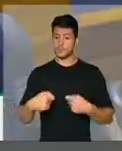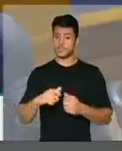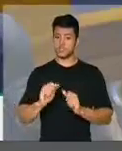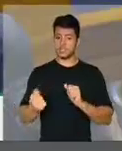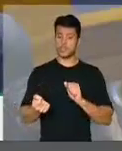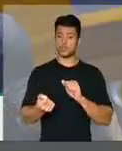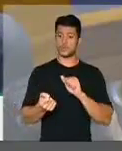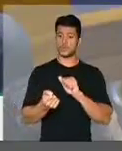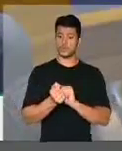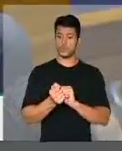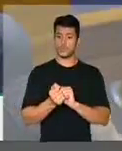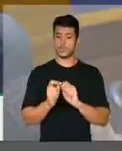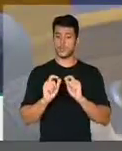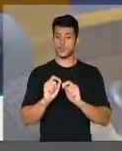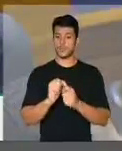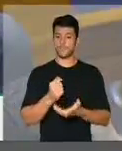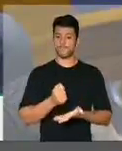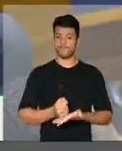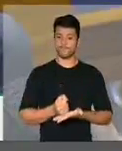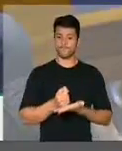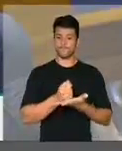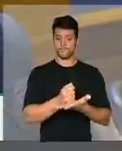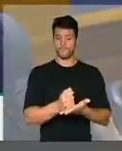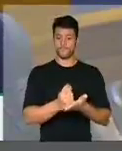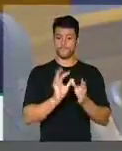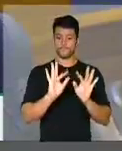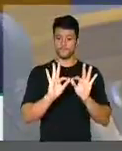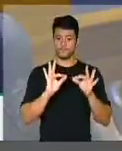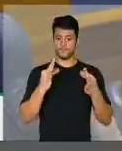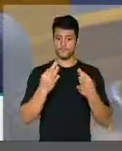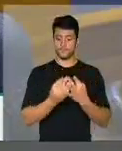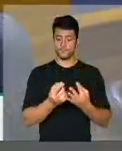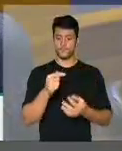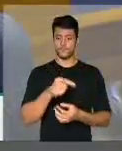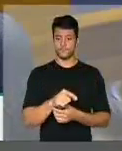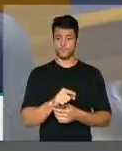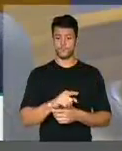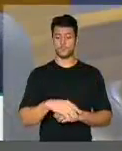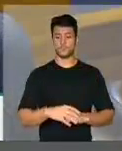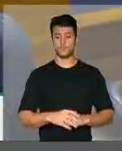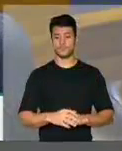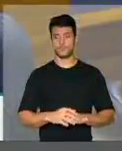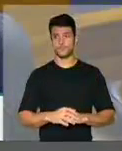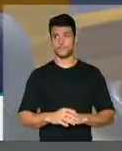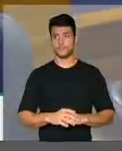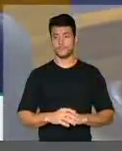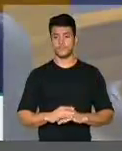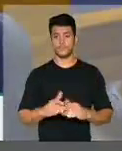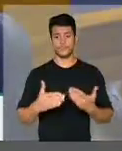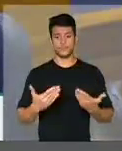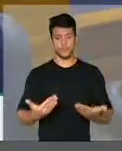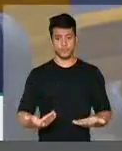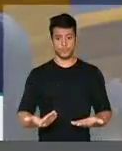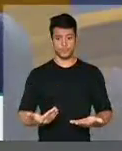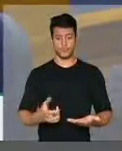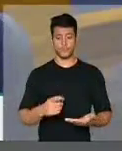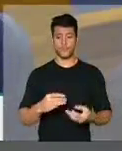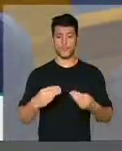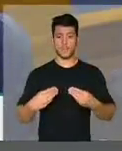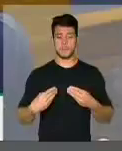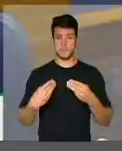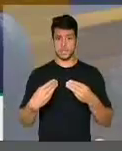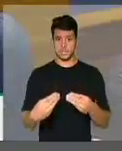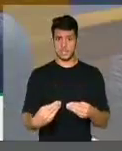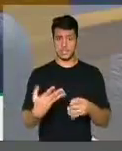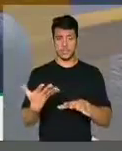unam para amparar aquelas famílias depois da tragédia. Não só Ministério da